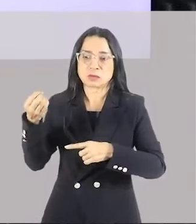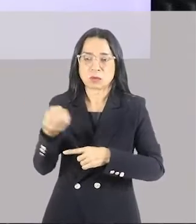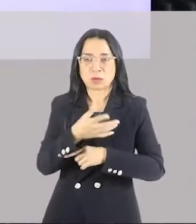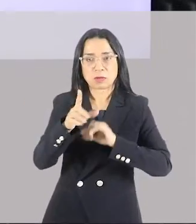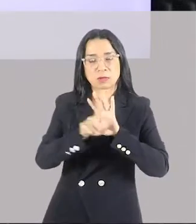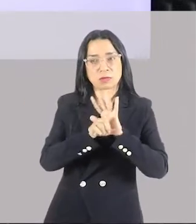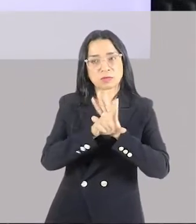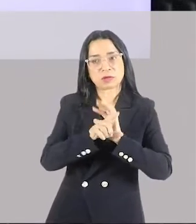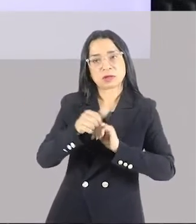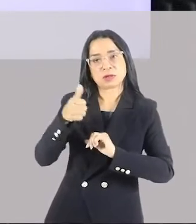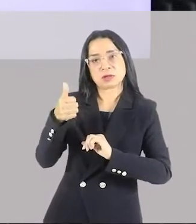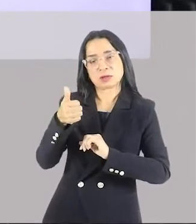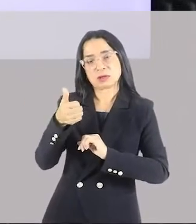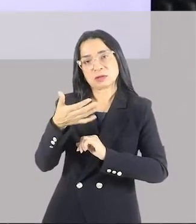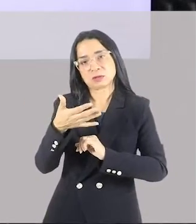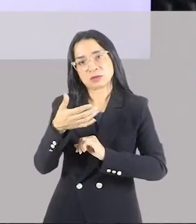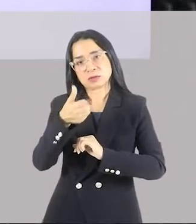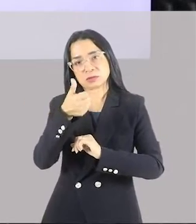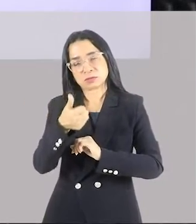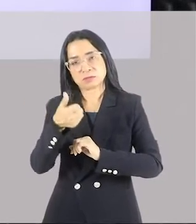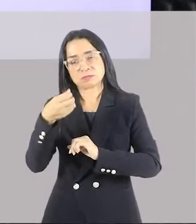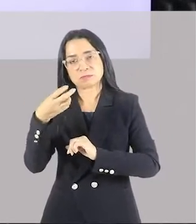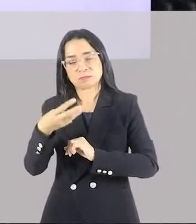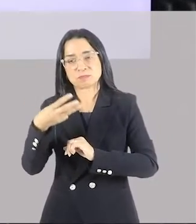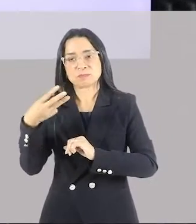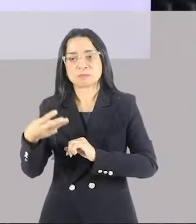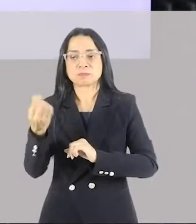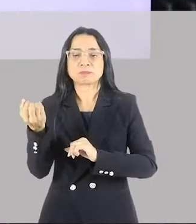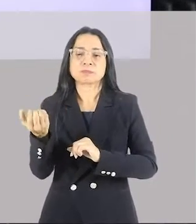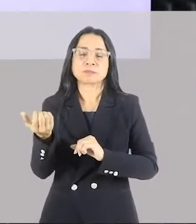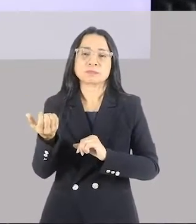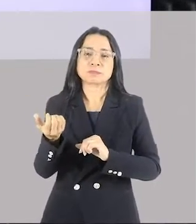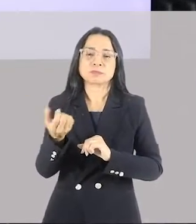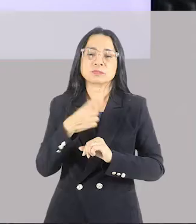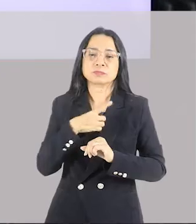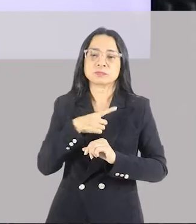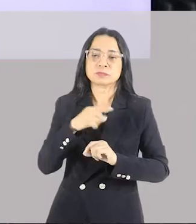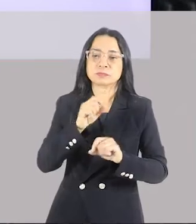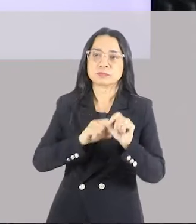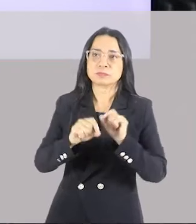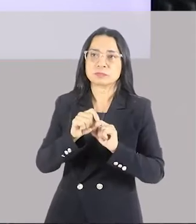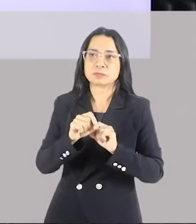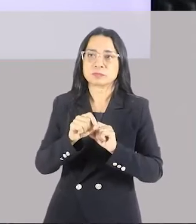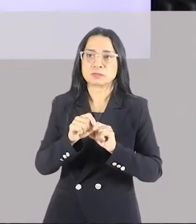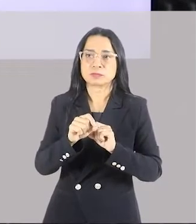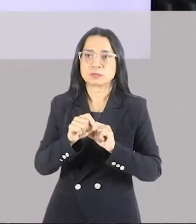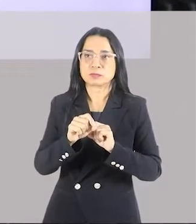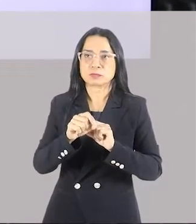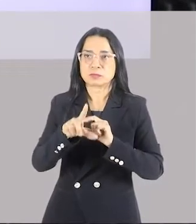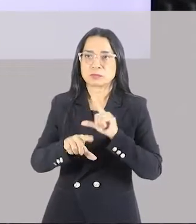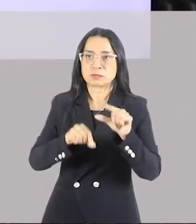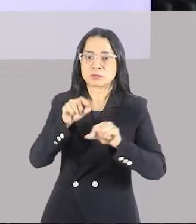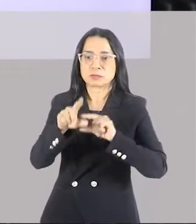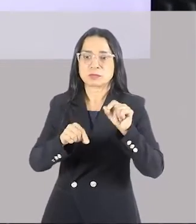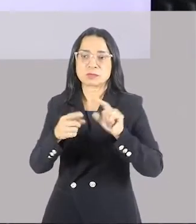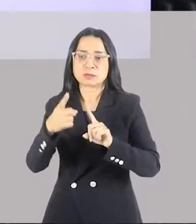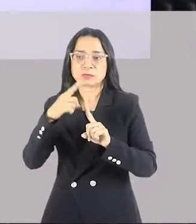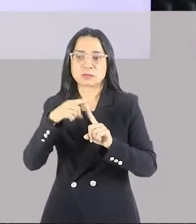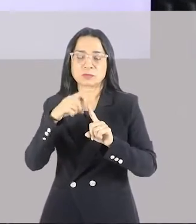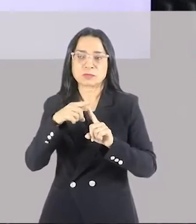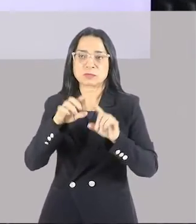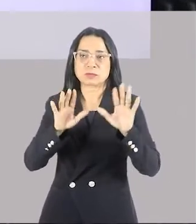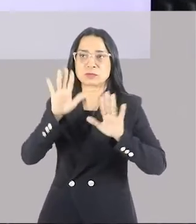Lei 14.133, a nova lei de licitações, nós temos a escolha da